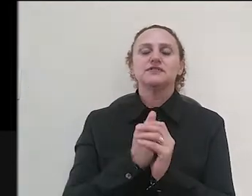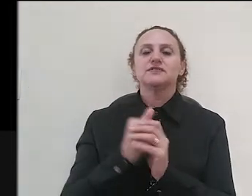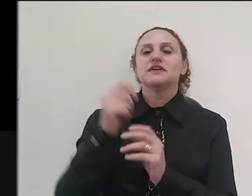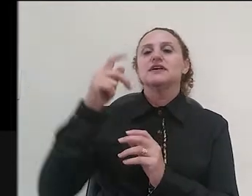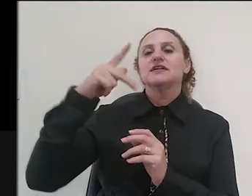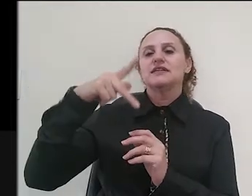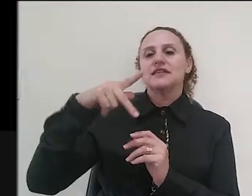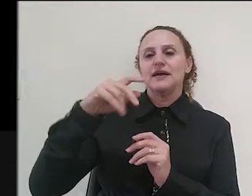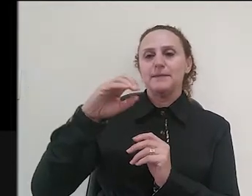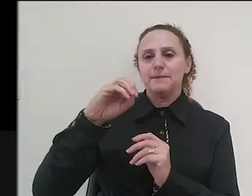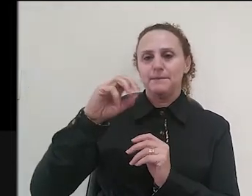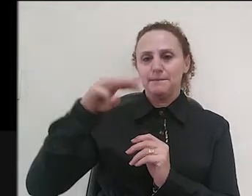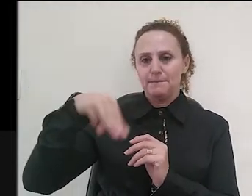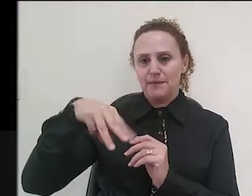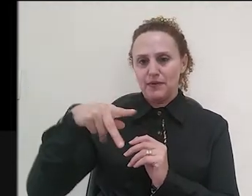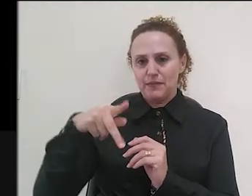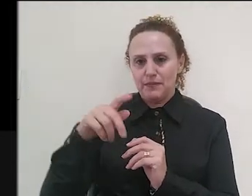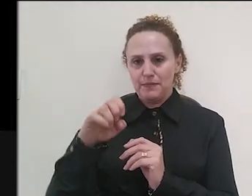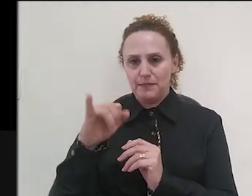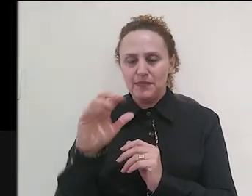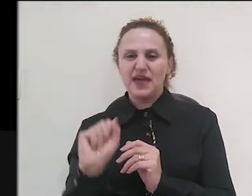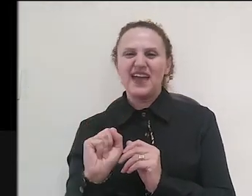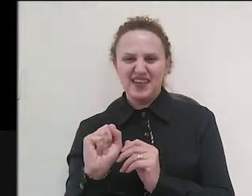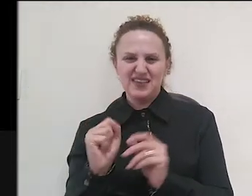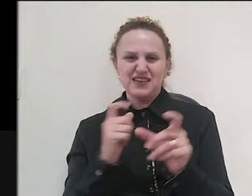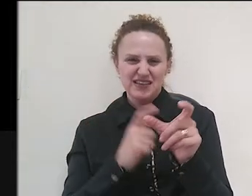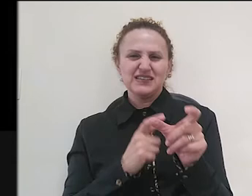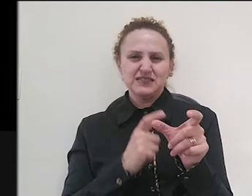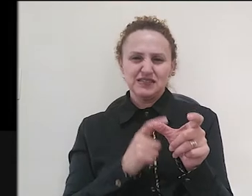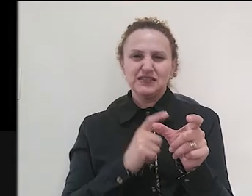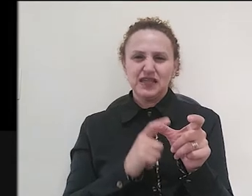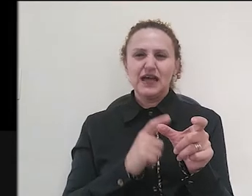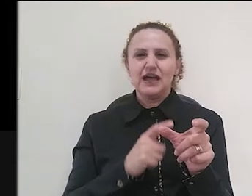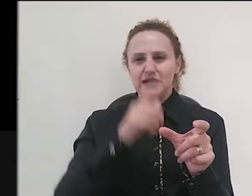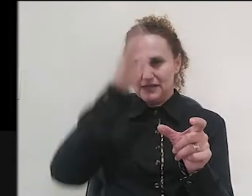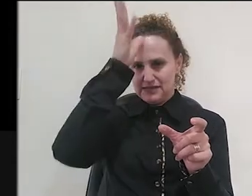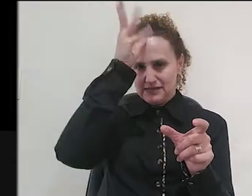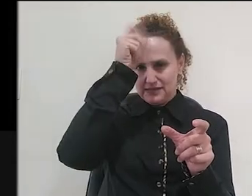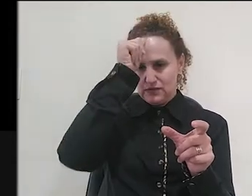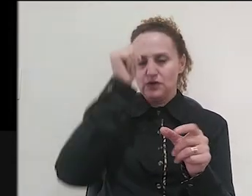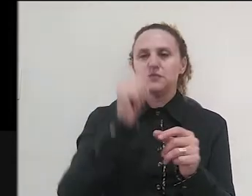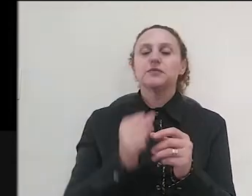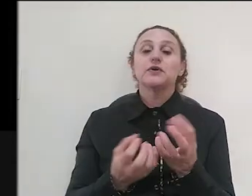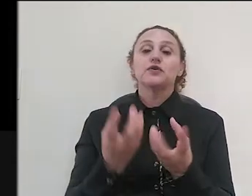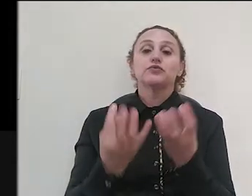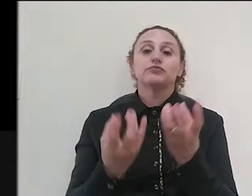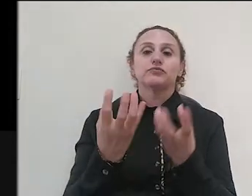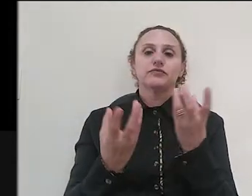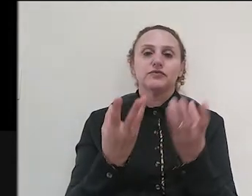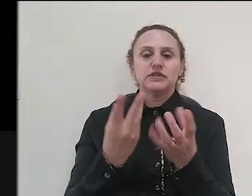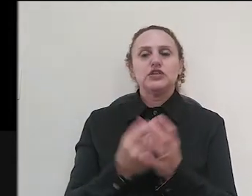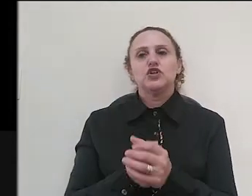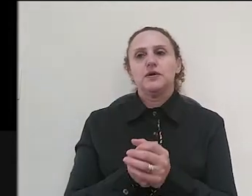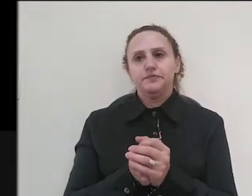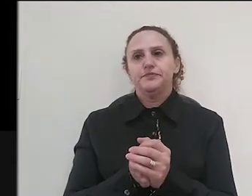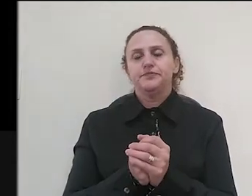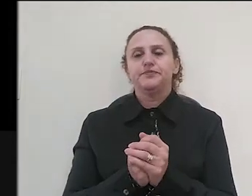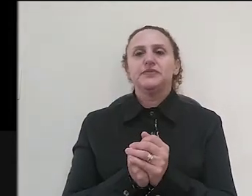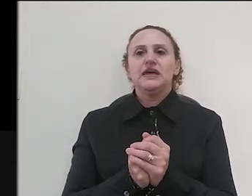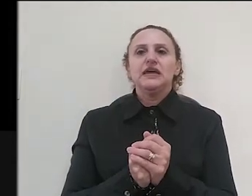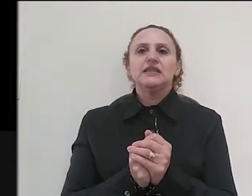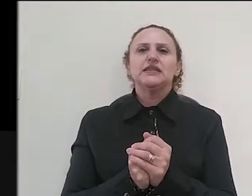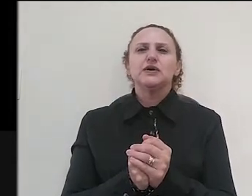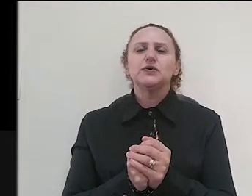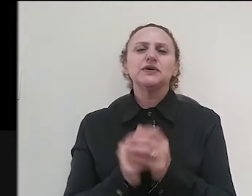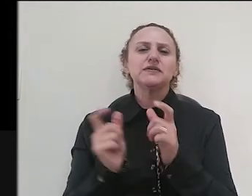depois foi incendiada, né, por Monte Vesúvio, quando ele entrou em erupção. Então, os afrescos também vão dar